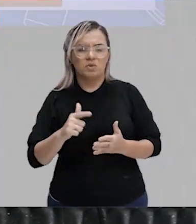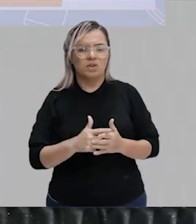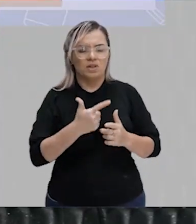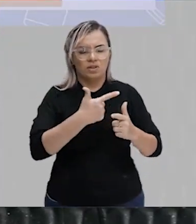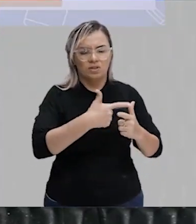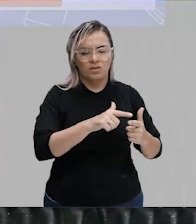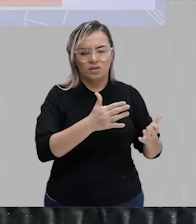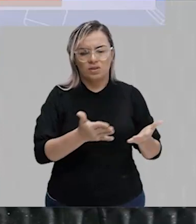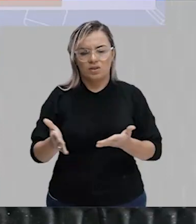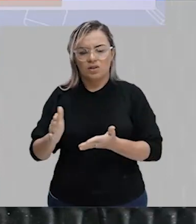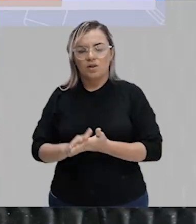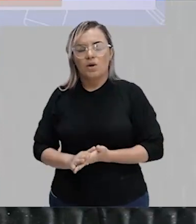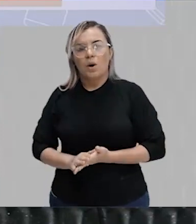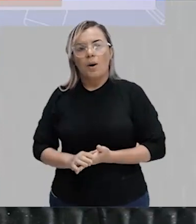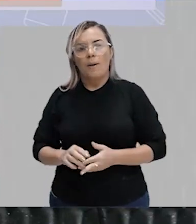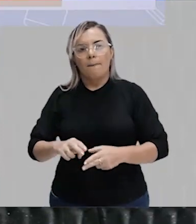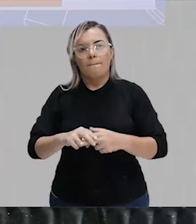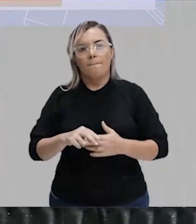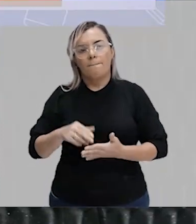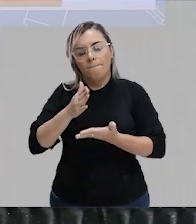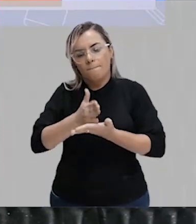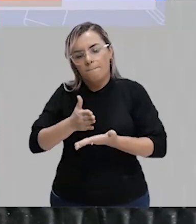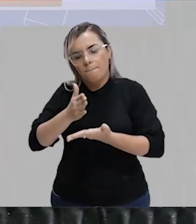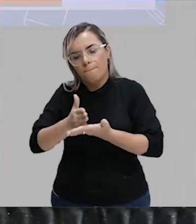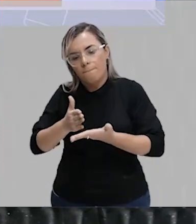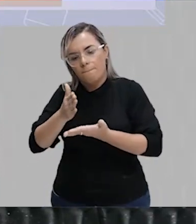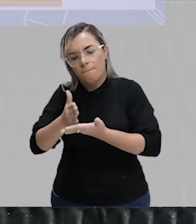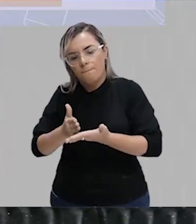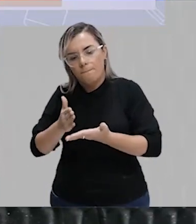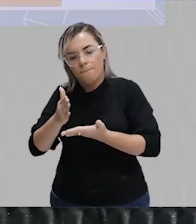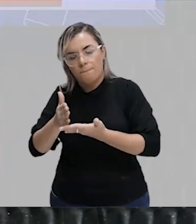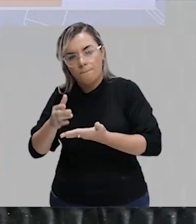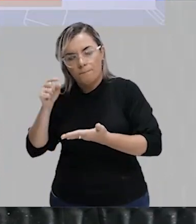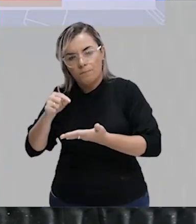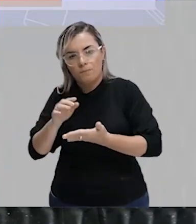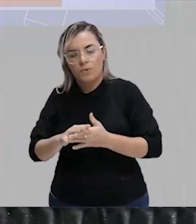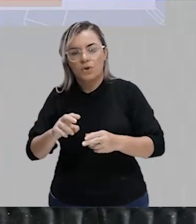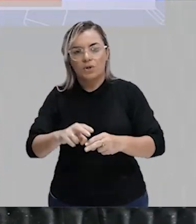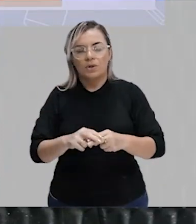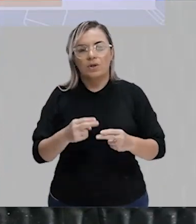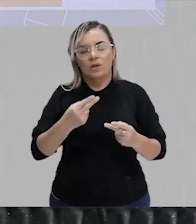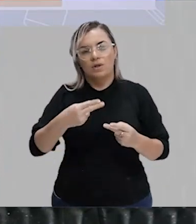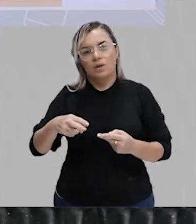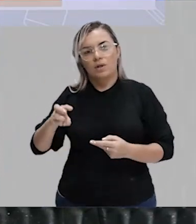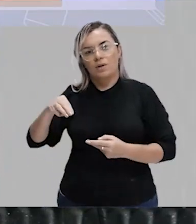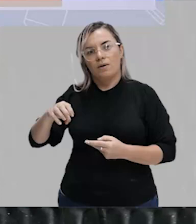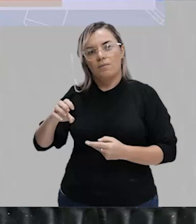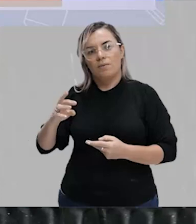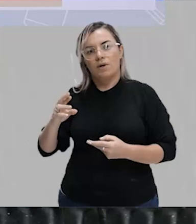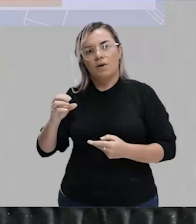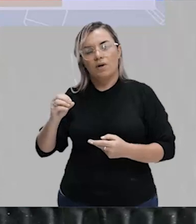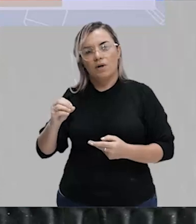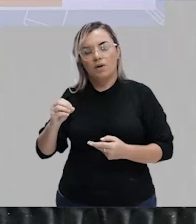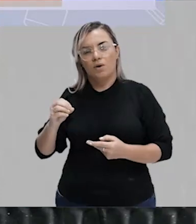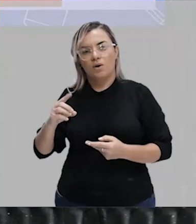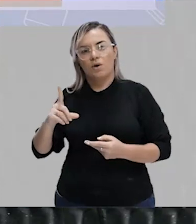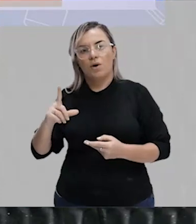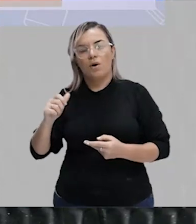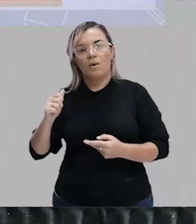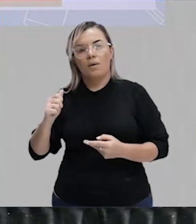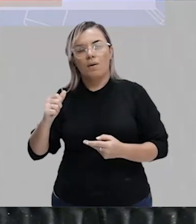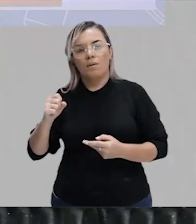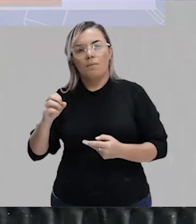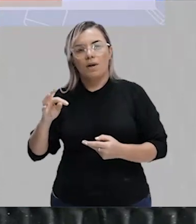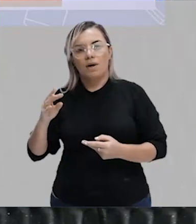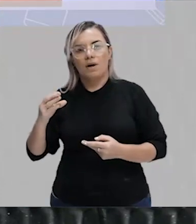que a divisão, a segmentação aqui, ela é meroblástica. Mero quer dizer o quê? Metade. A